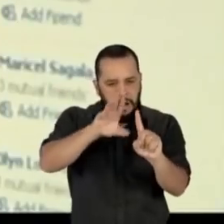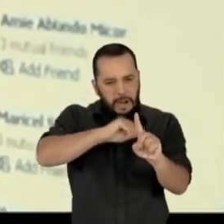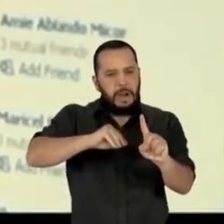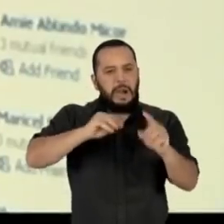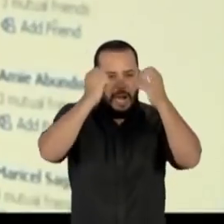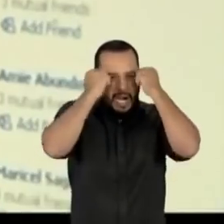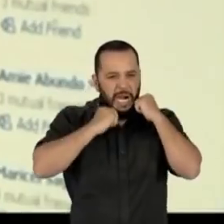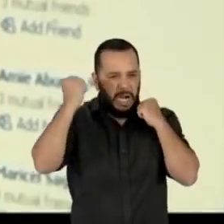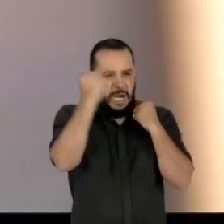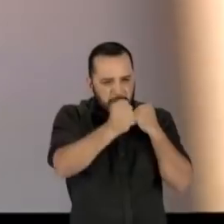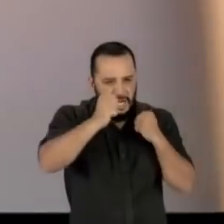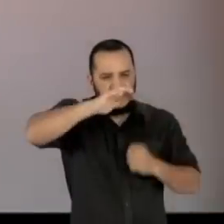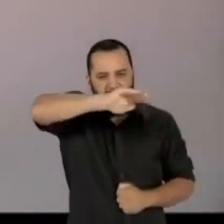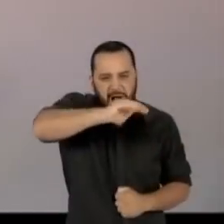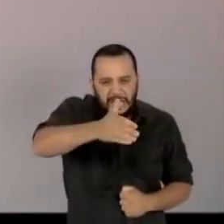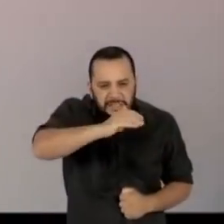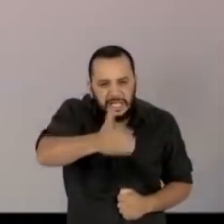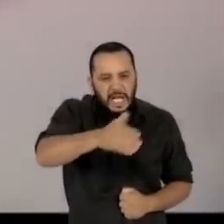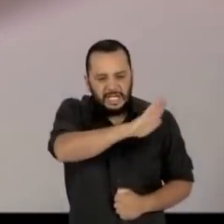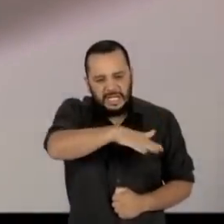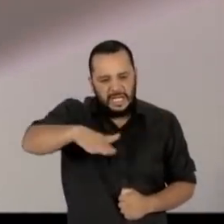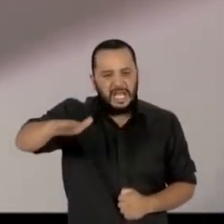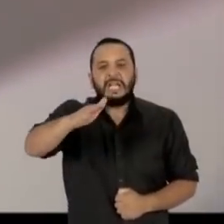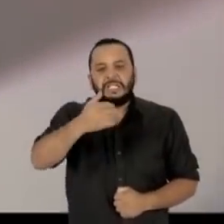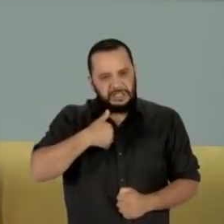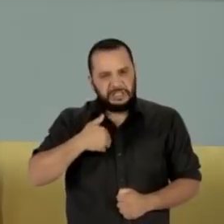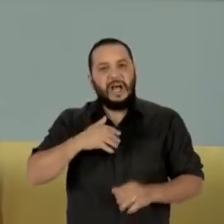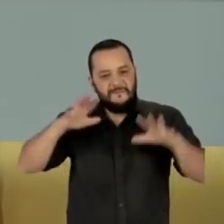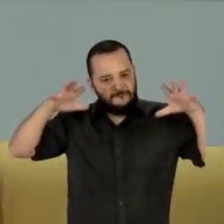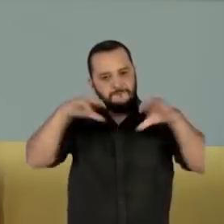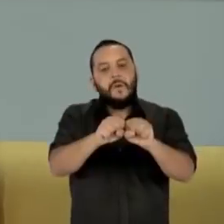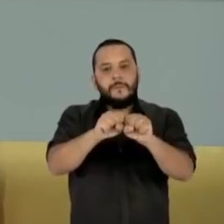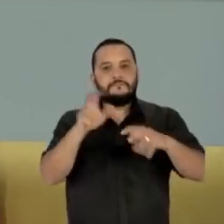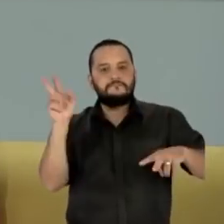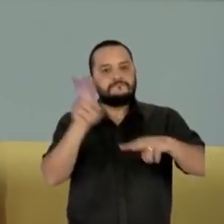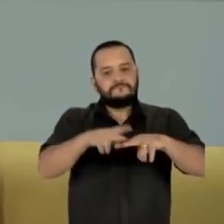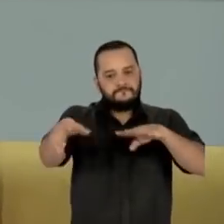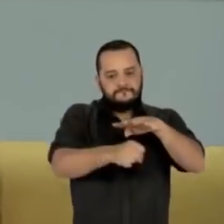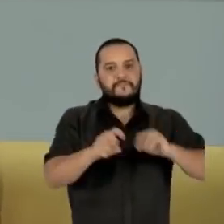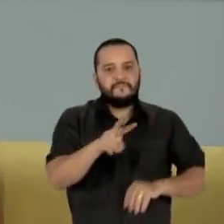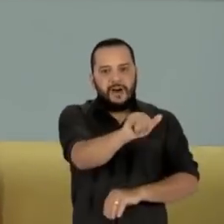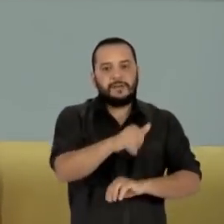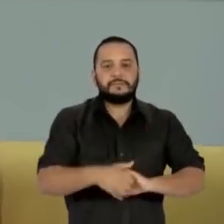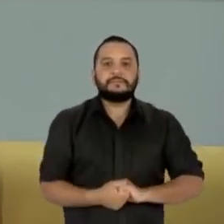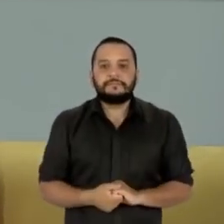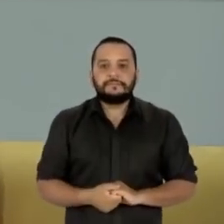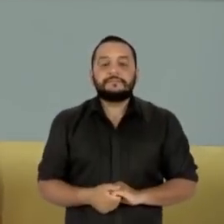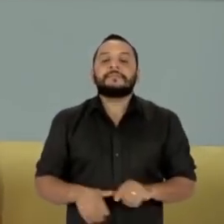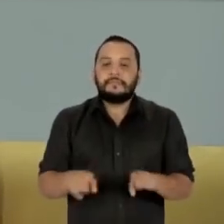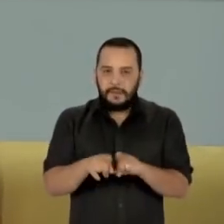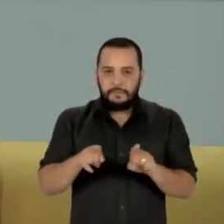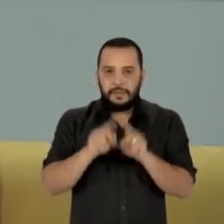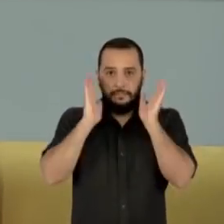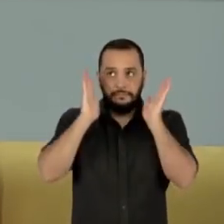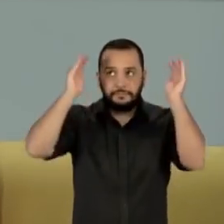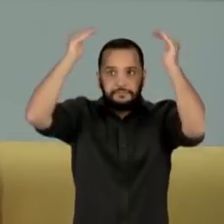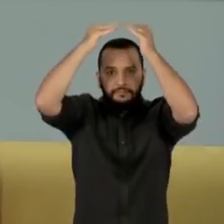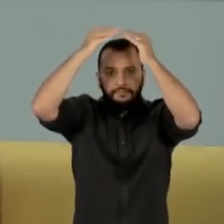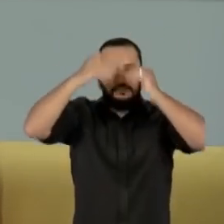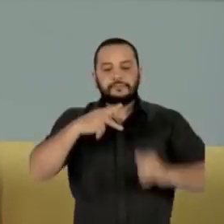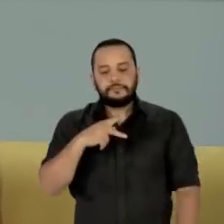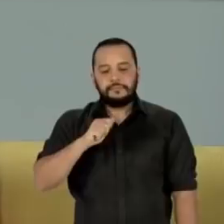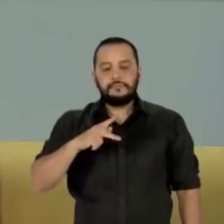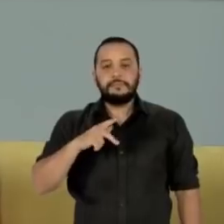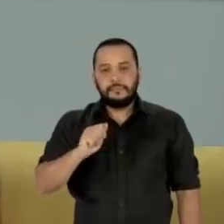terrorista ou de assédio sexual a crianças e o papa francisco falou novamente sobre o